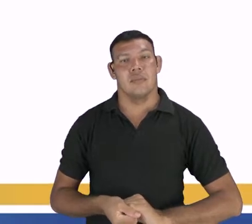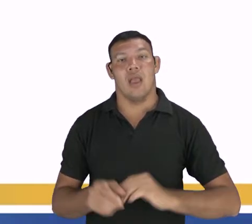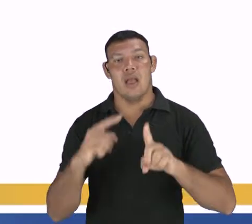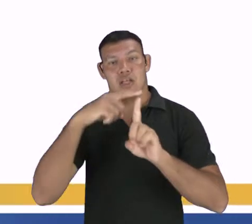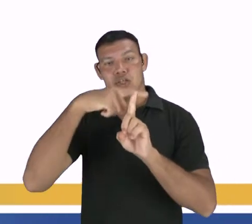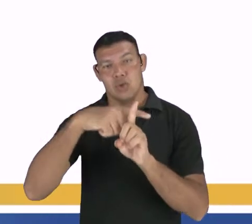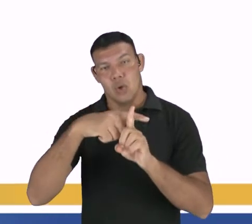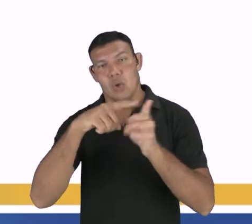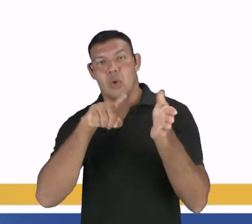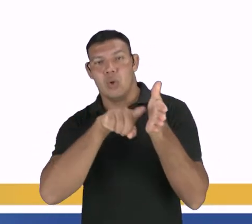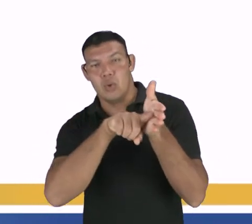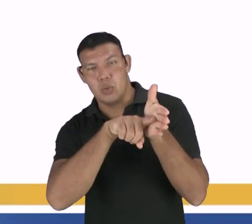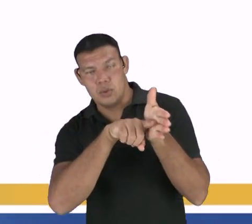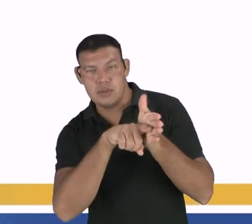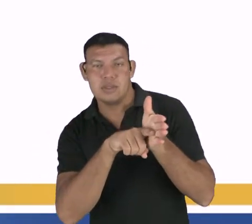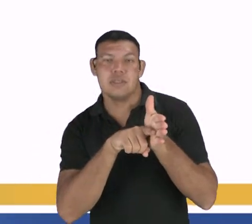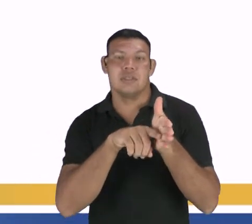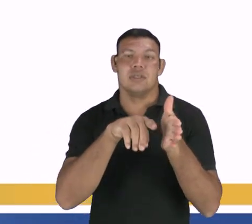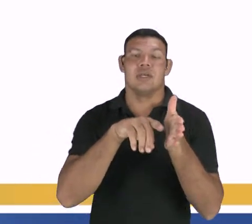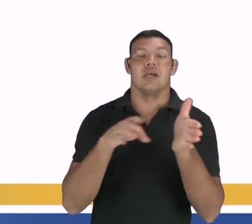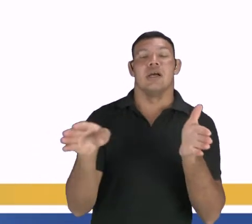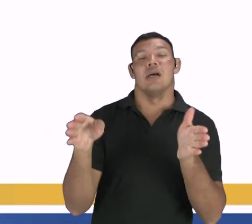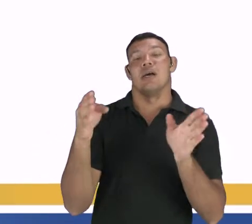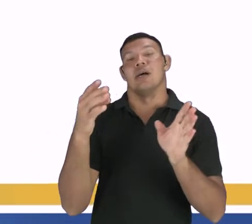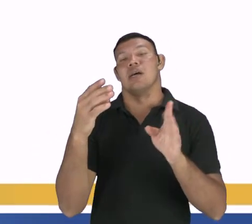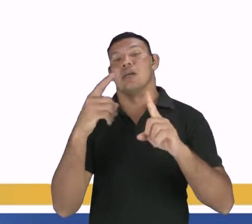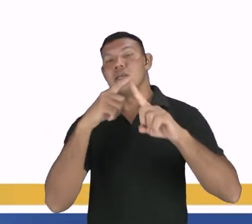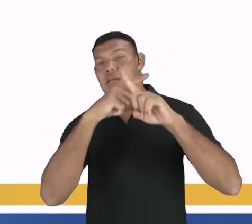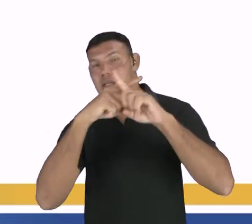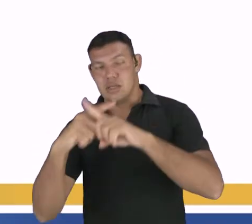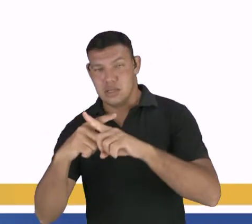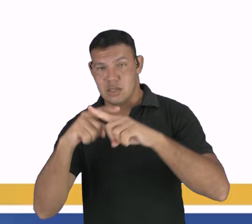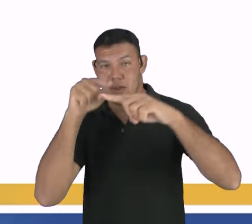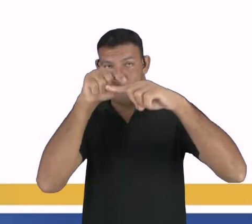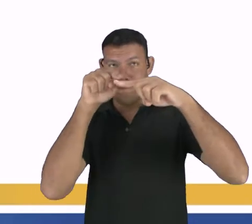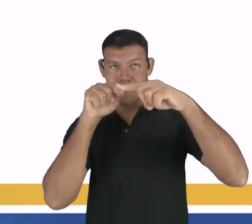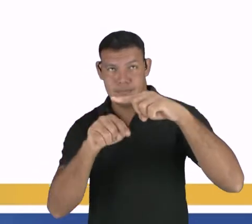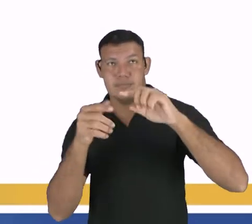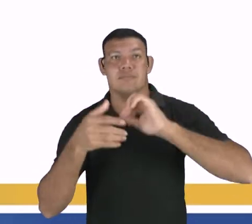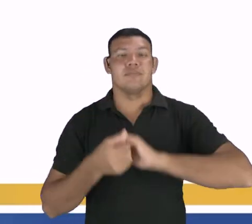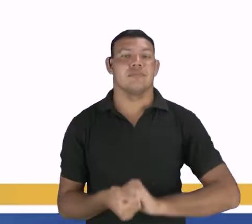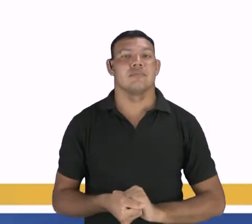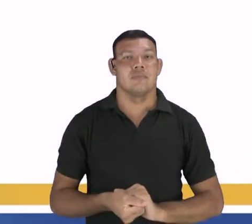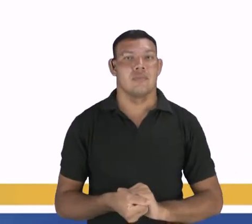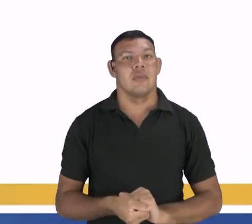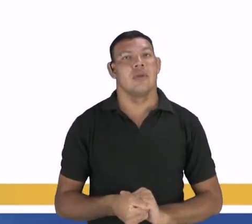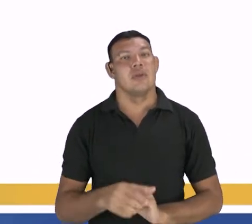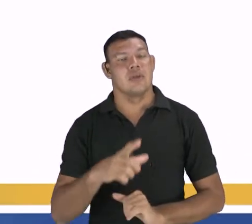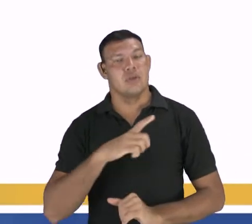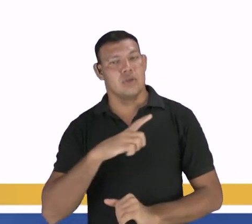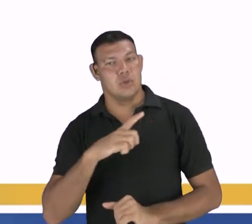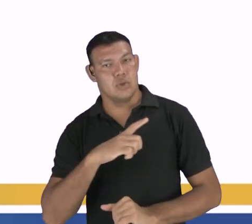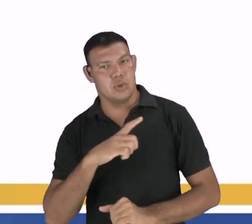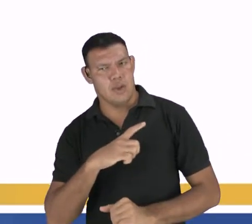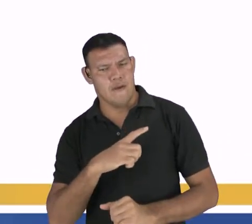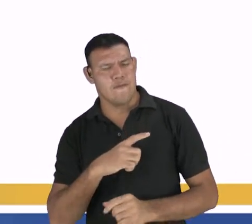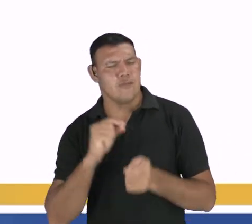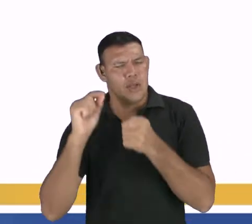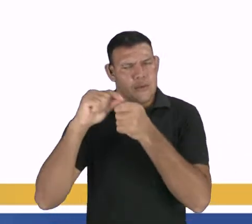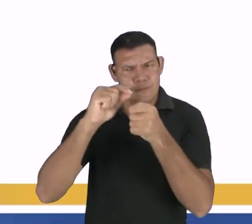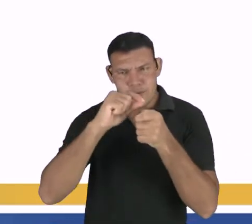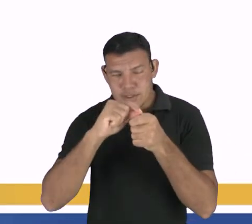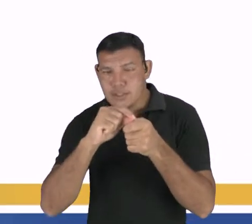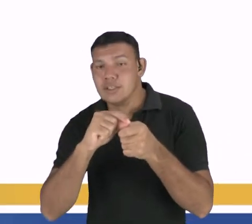estão relacionadas com a soma, subtração, divisão e multiplicação. Então, ao realizar alguma das